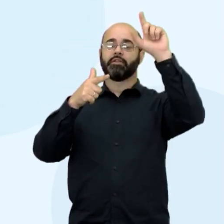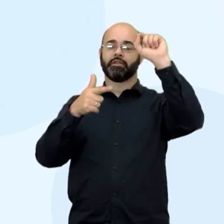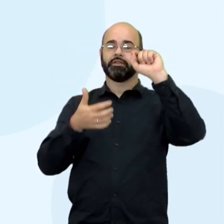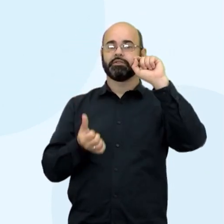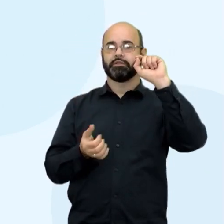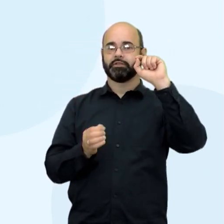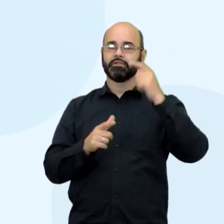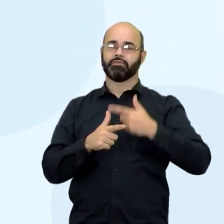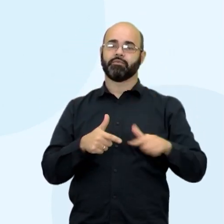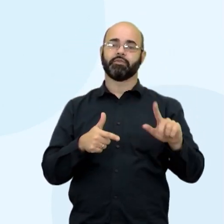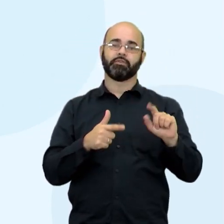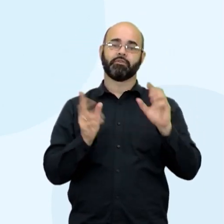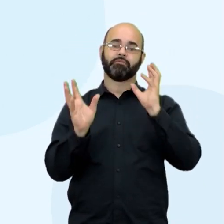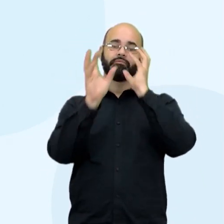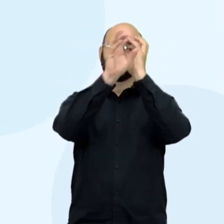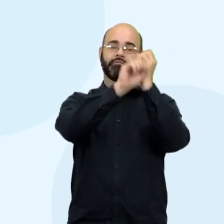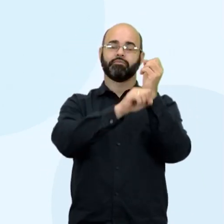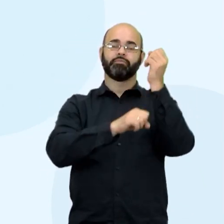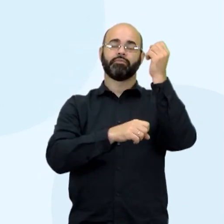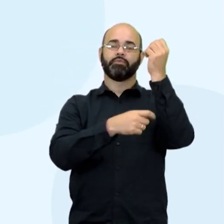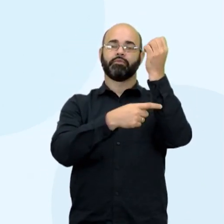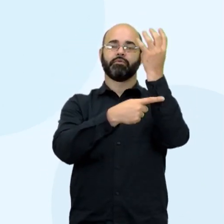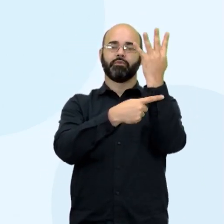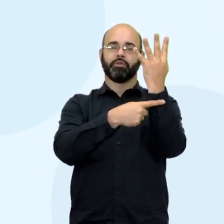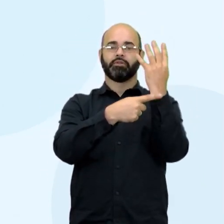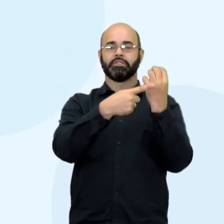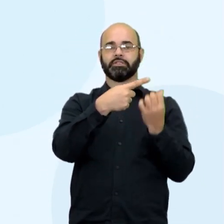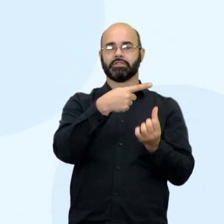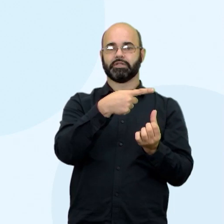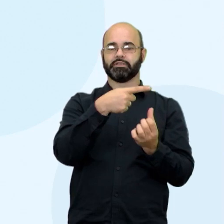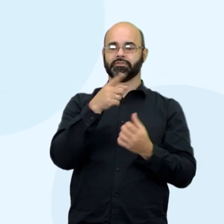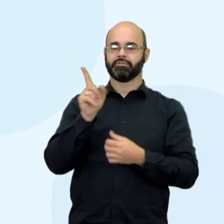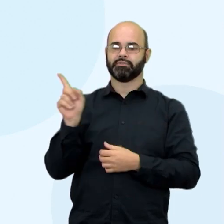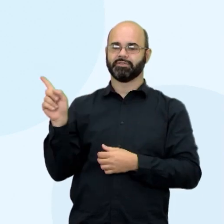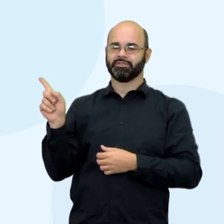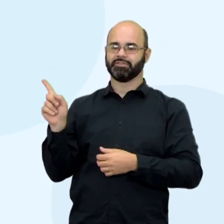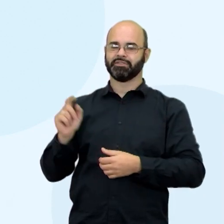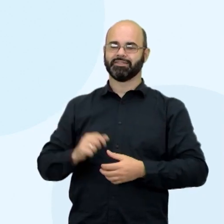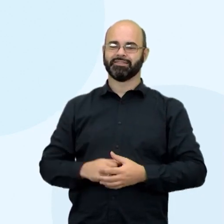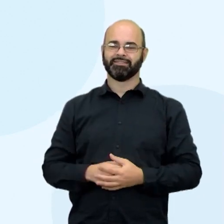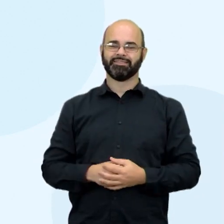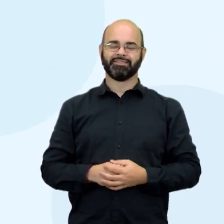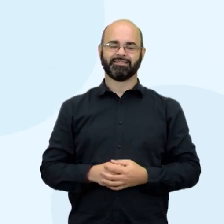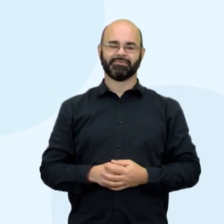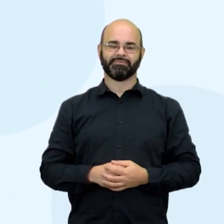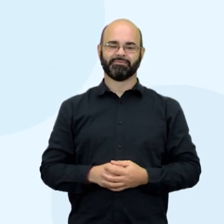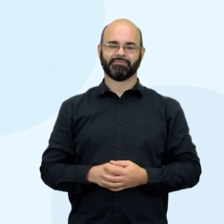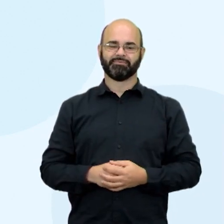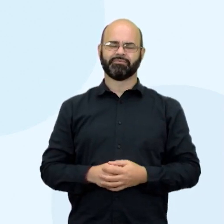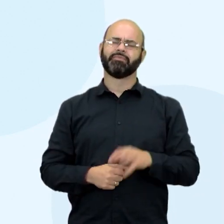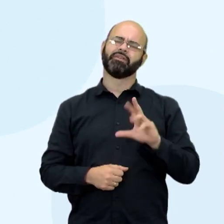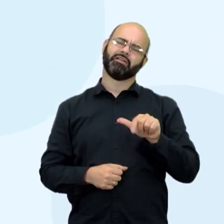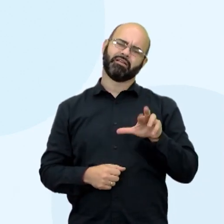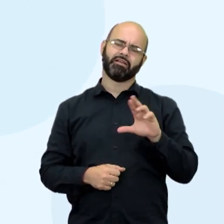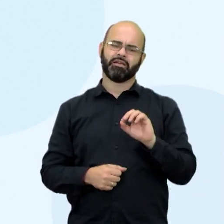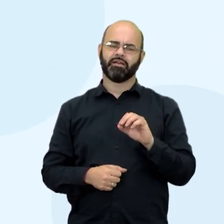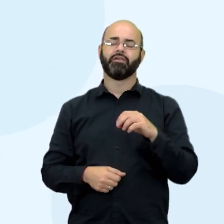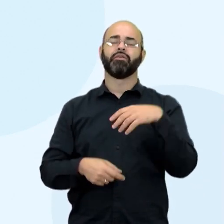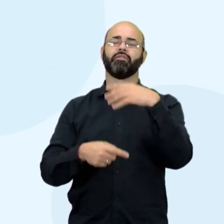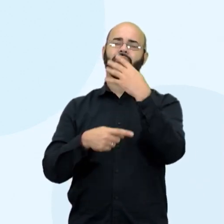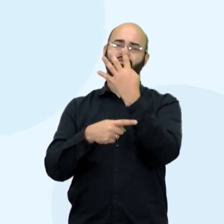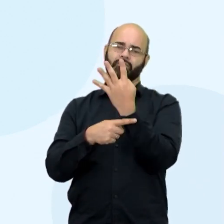10, eu vou ter 4 sextos. Note, pessoal, que 4 sextos e 40 60